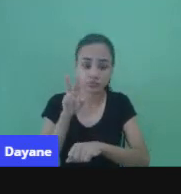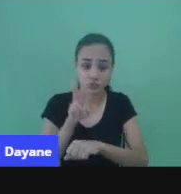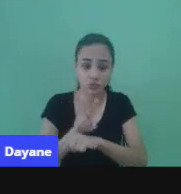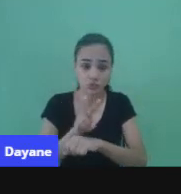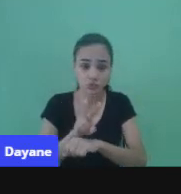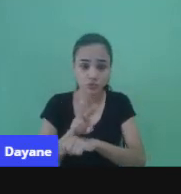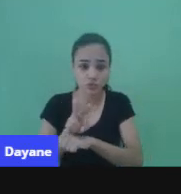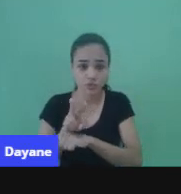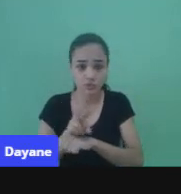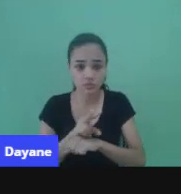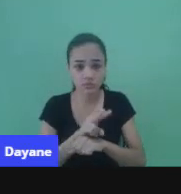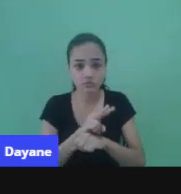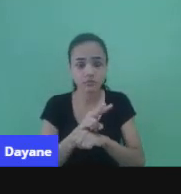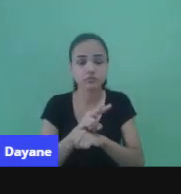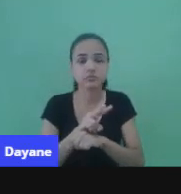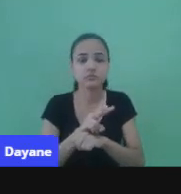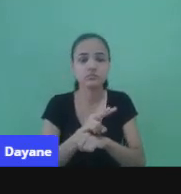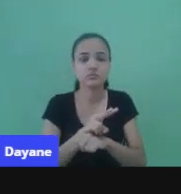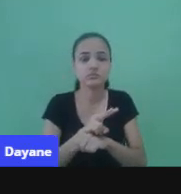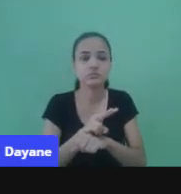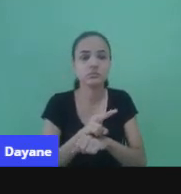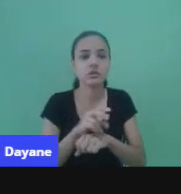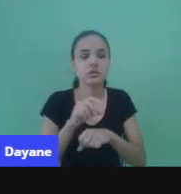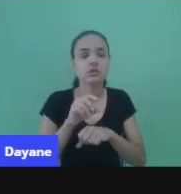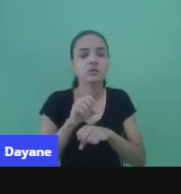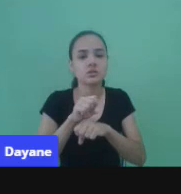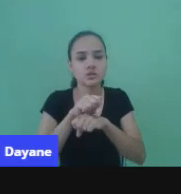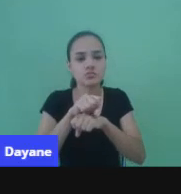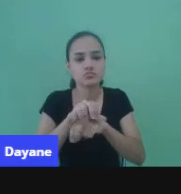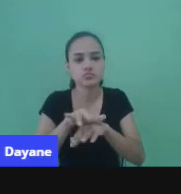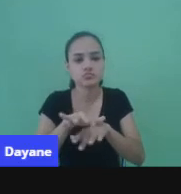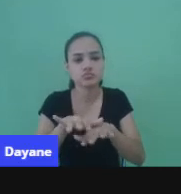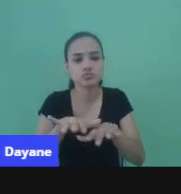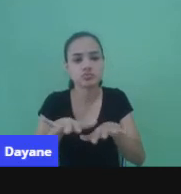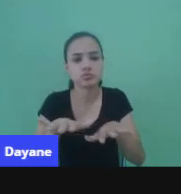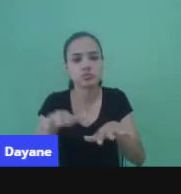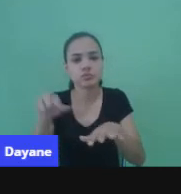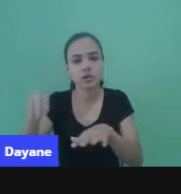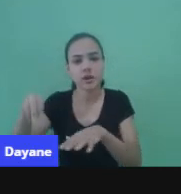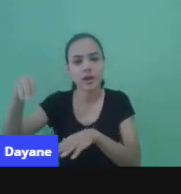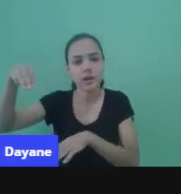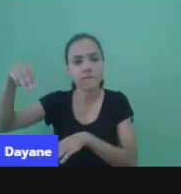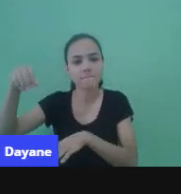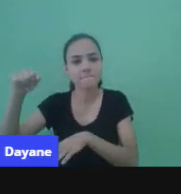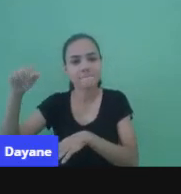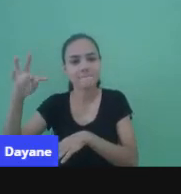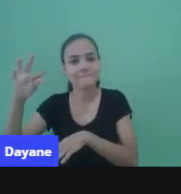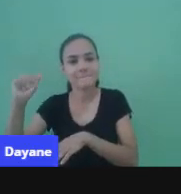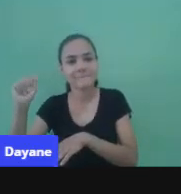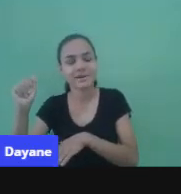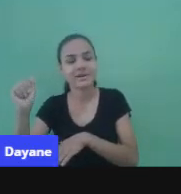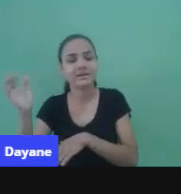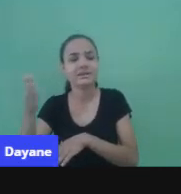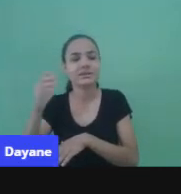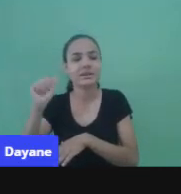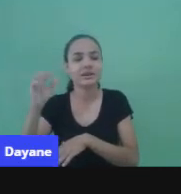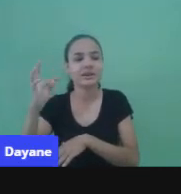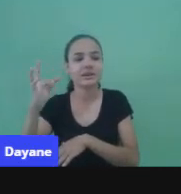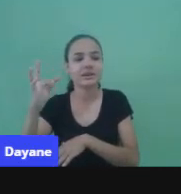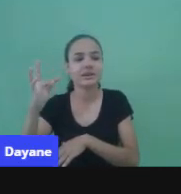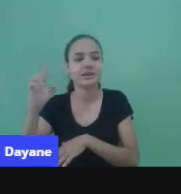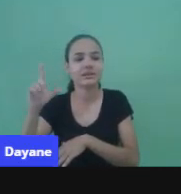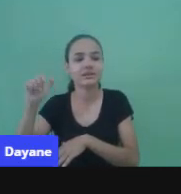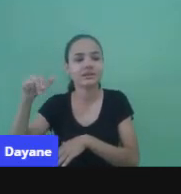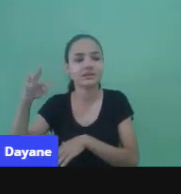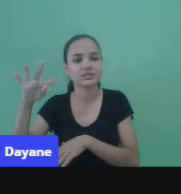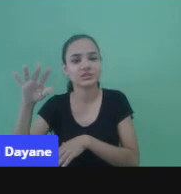para a Mata Atlântica. A gente tem até um parceiro que trabalha no Chaco argentino. Então, nossa ONG, o ICAS,